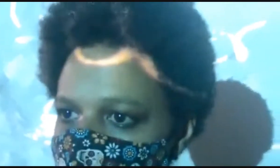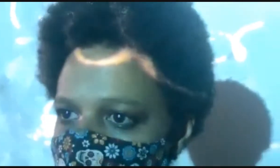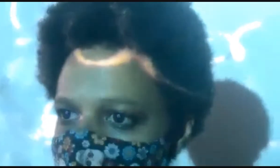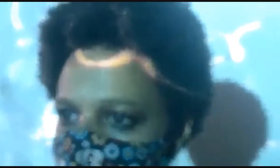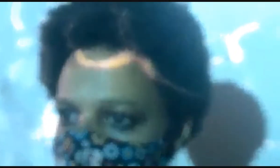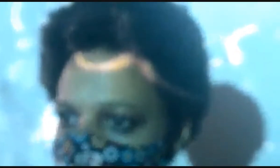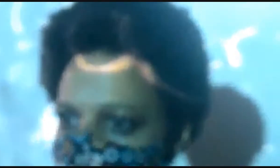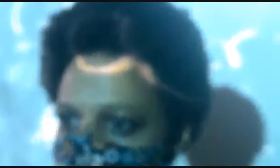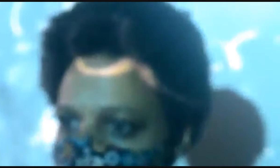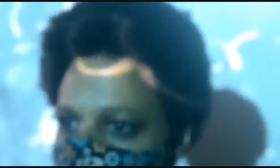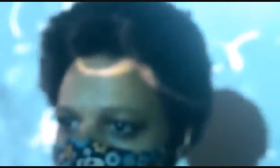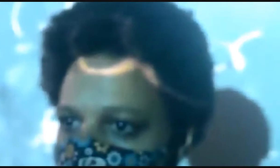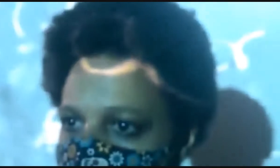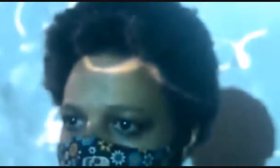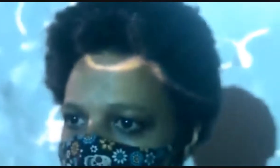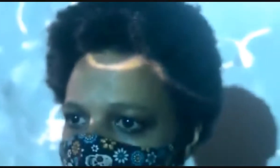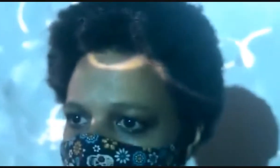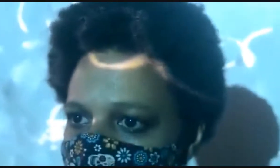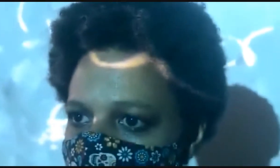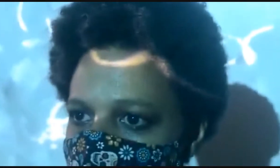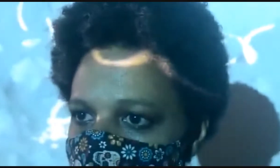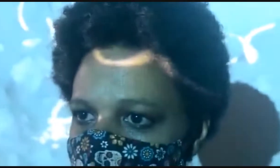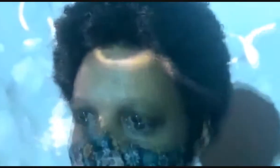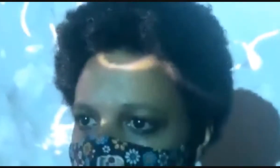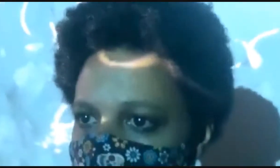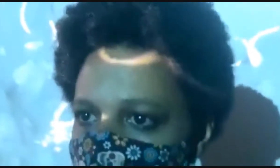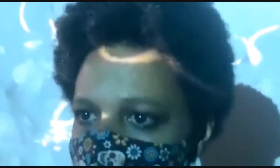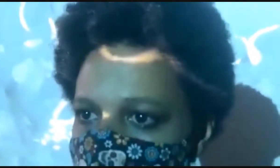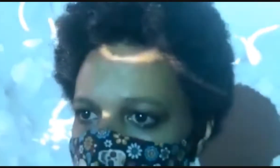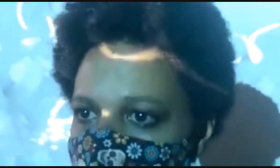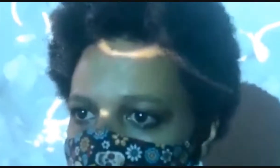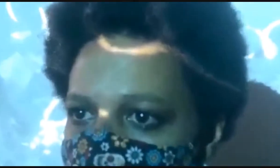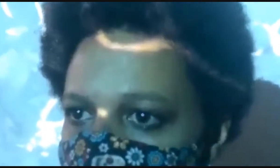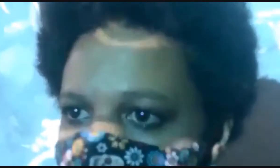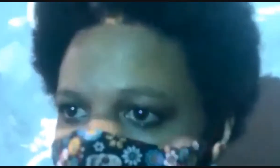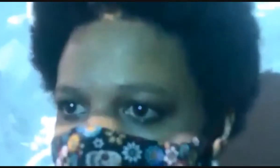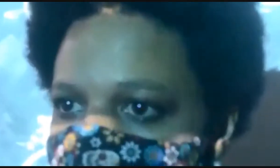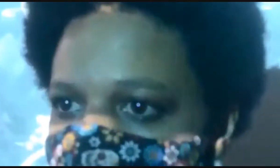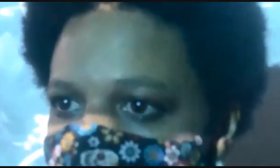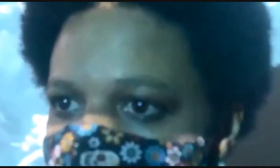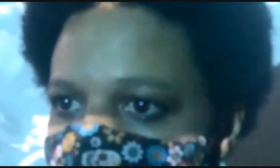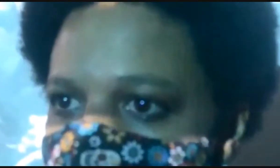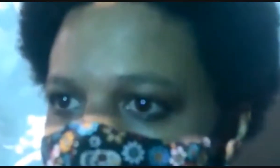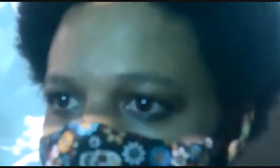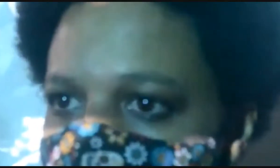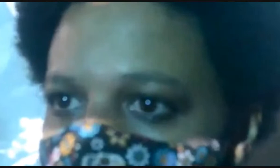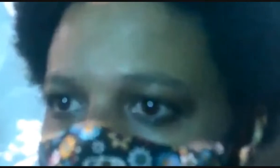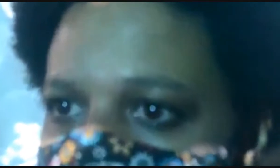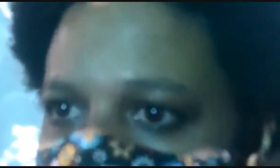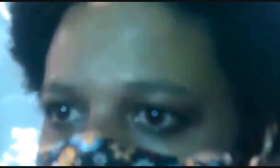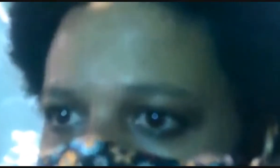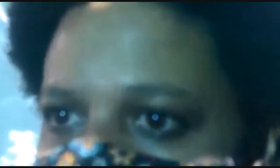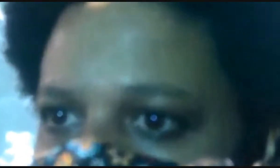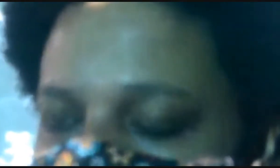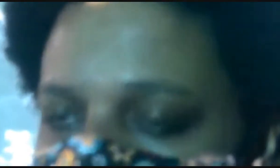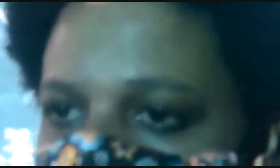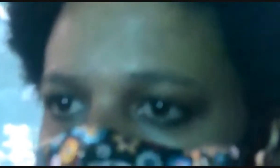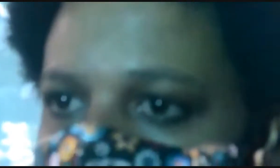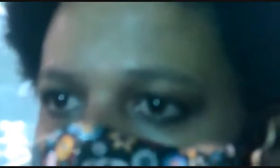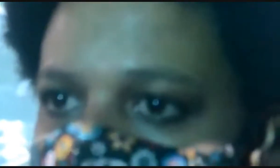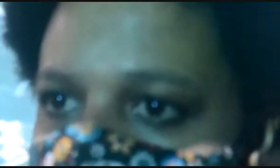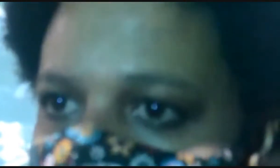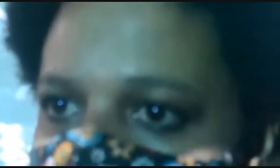eu. Saindo de manhã para comprar pão, as crianças me esperando em casa, uma xícara de café na mão, e terminar a vida